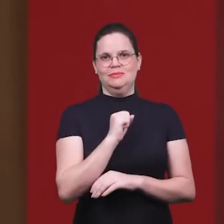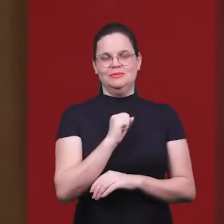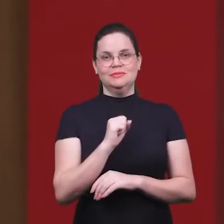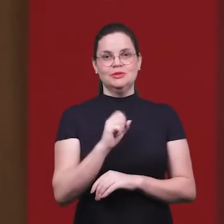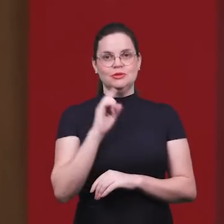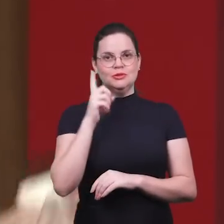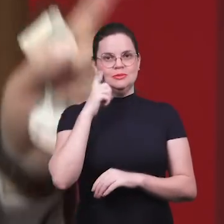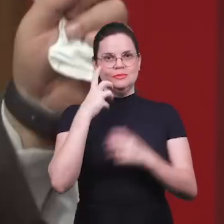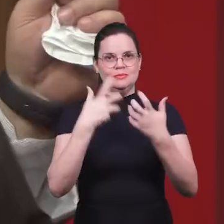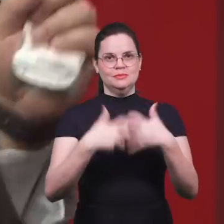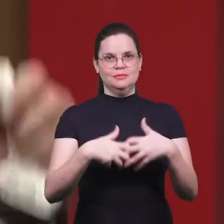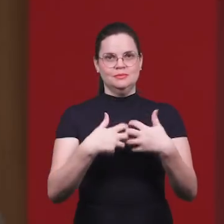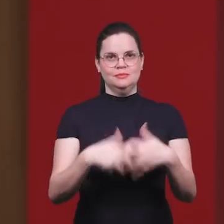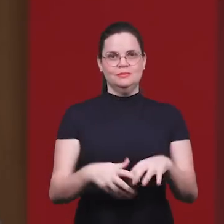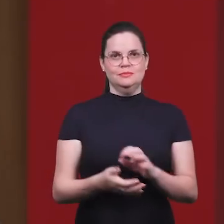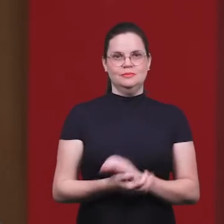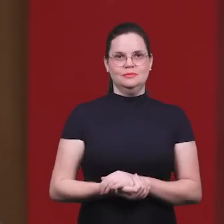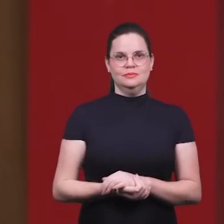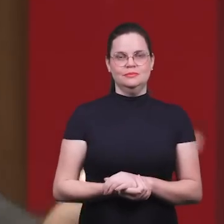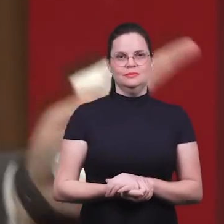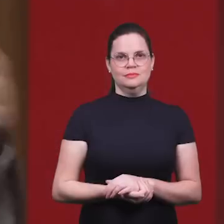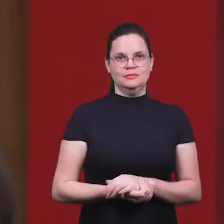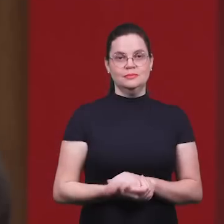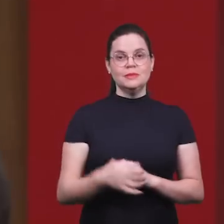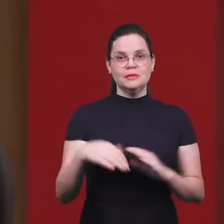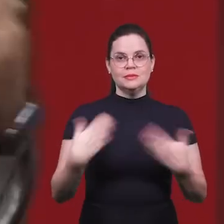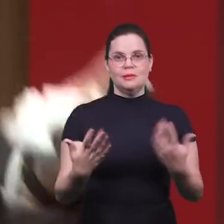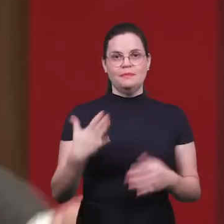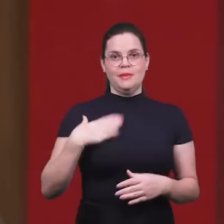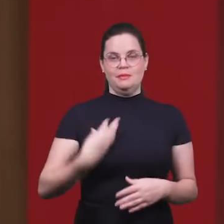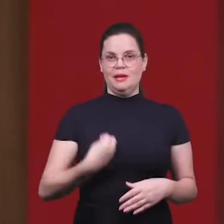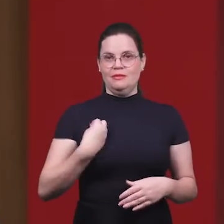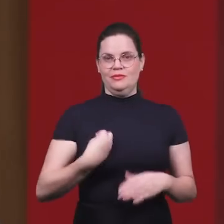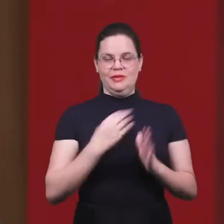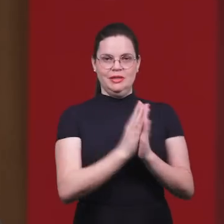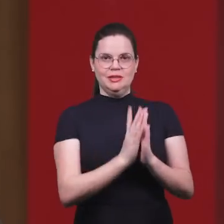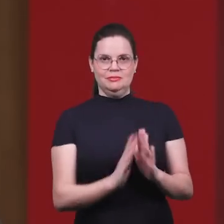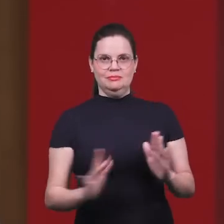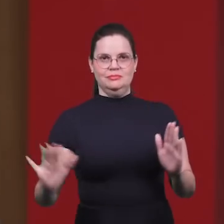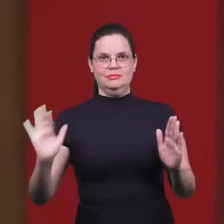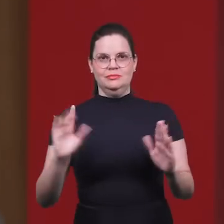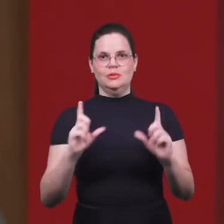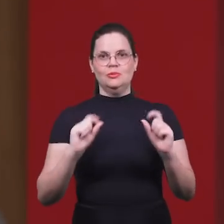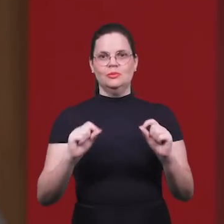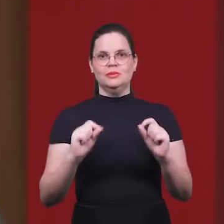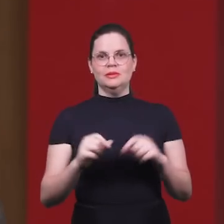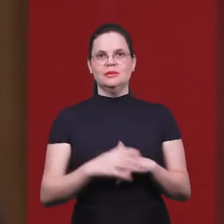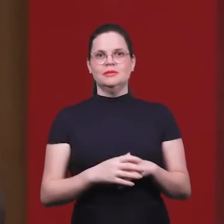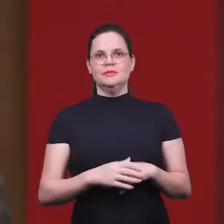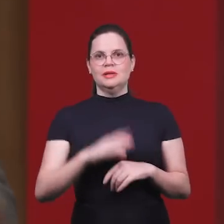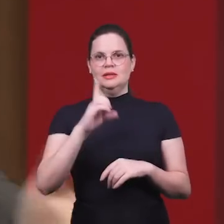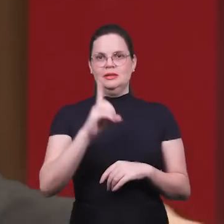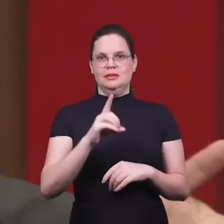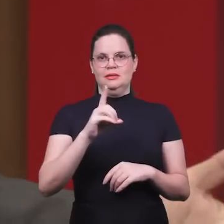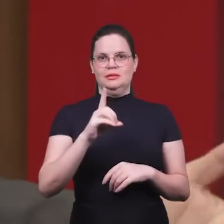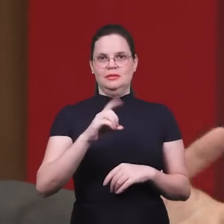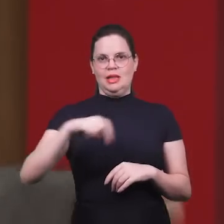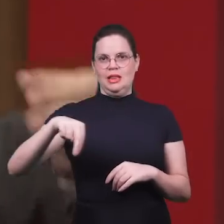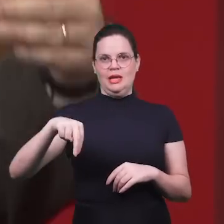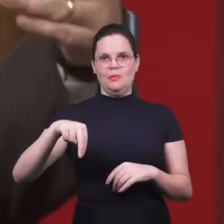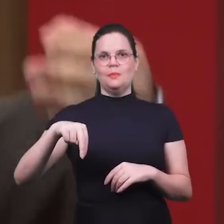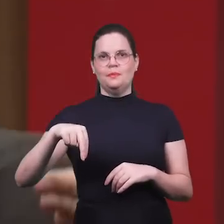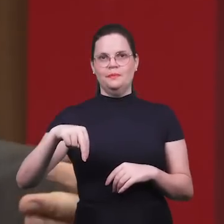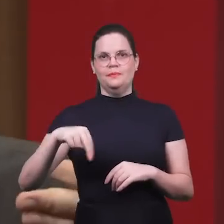uma reflexão que também norteou durante muito tempo da minha formação, né? Que era o chamado Daniel. Daniel, ele